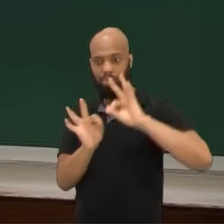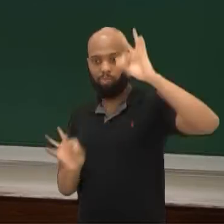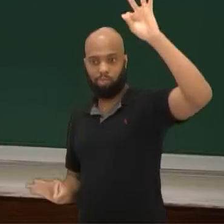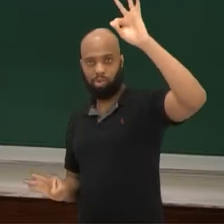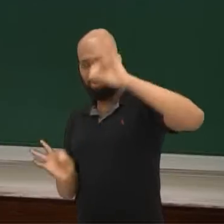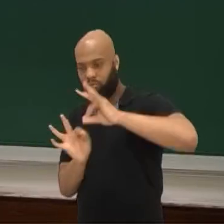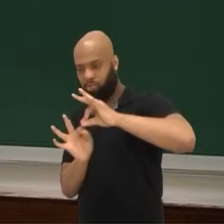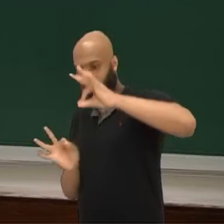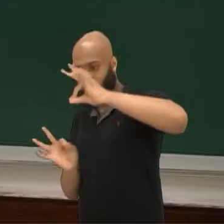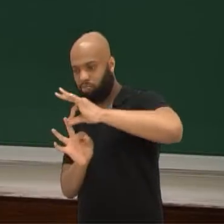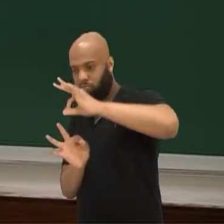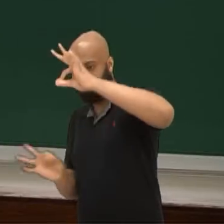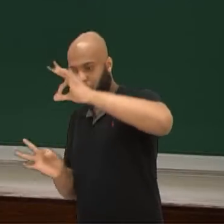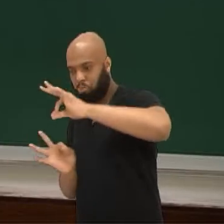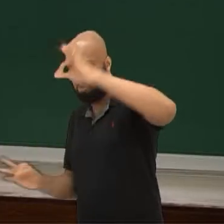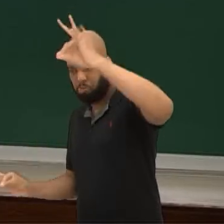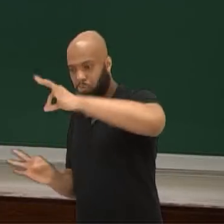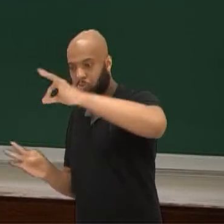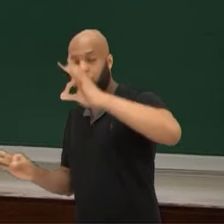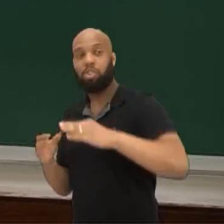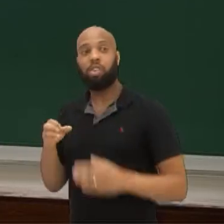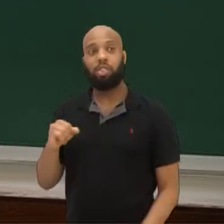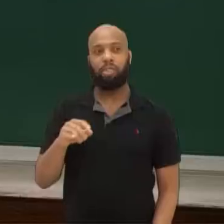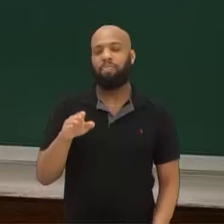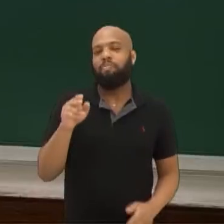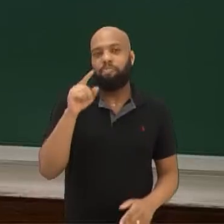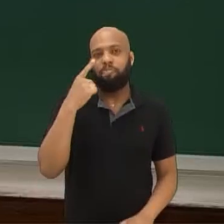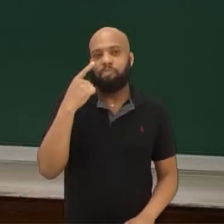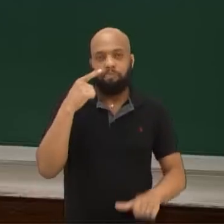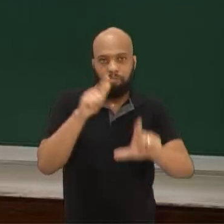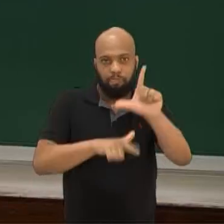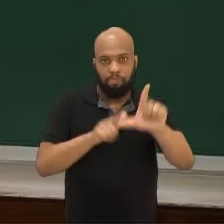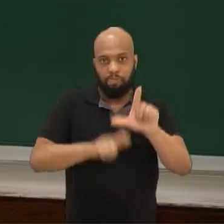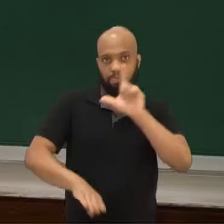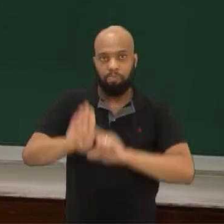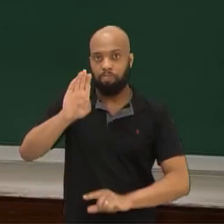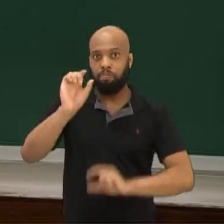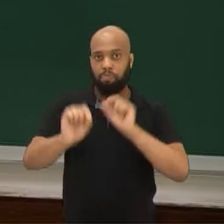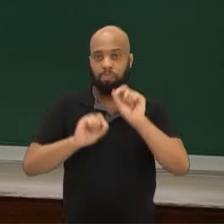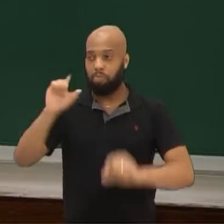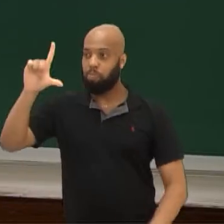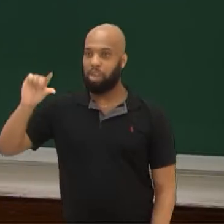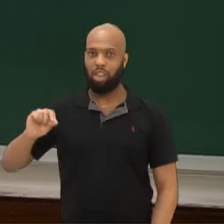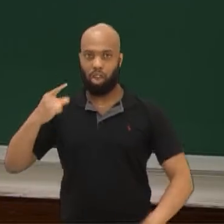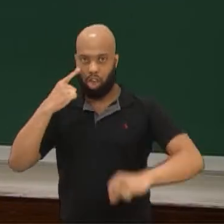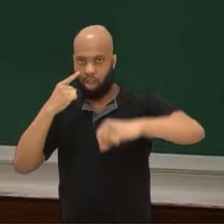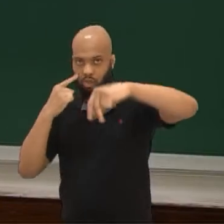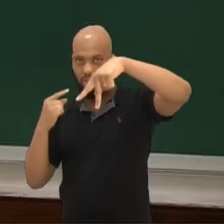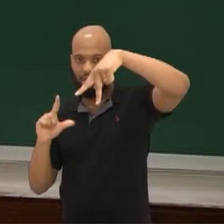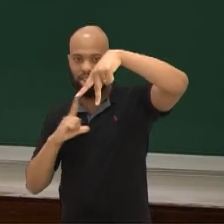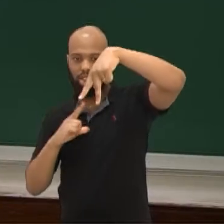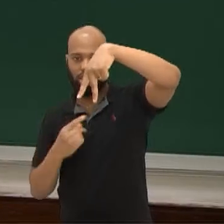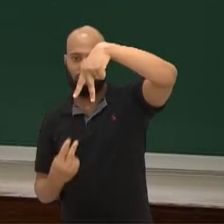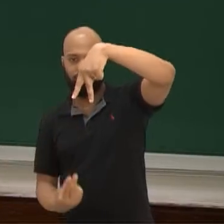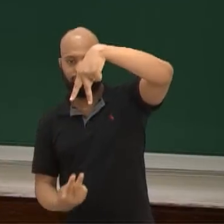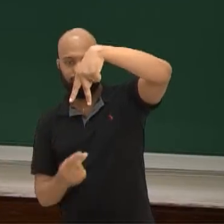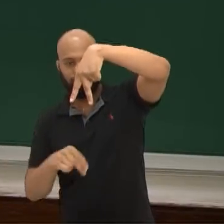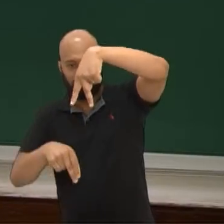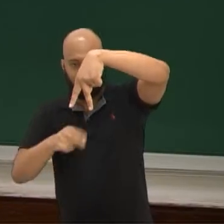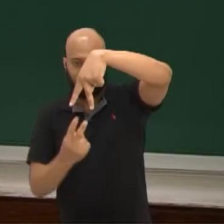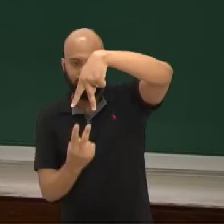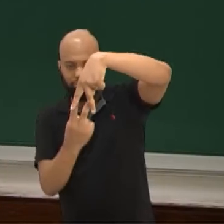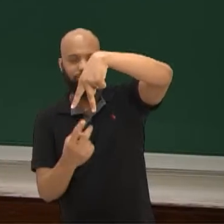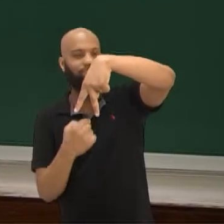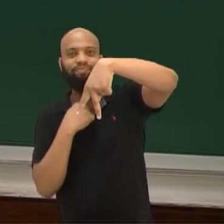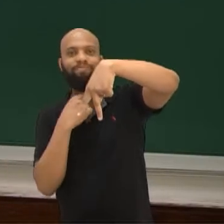E a letra B, se eu colocar o meu ângulo reto aqui, o que vai acontecer? Ele é menor, observaram ali? Menor do que esse aqui. Será